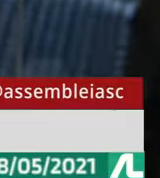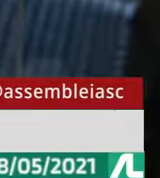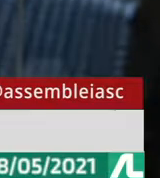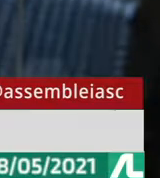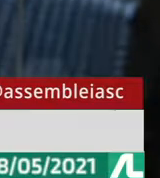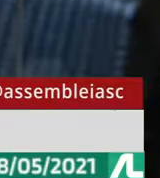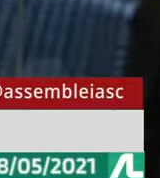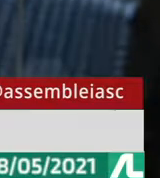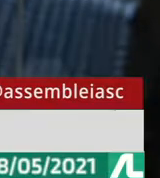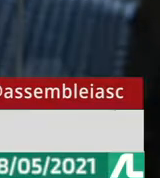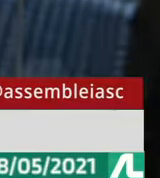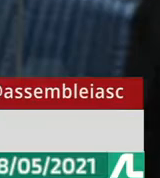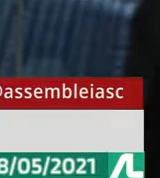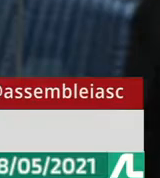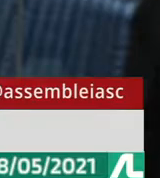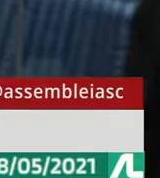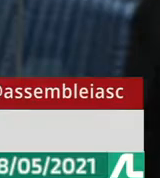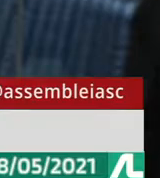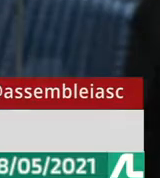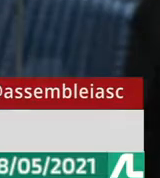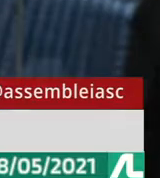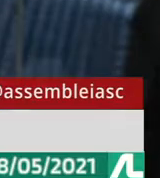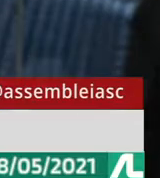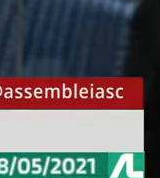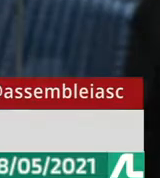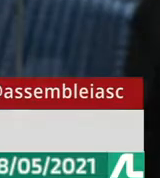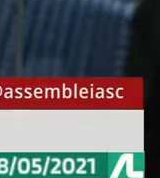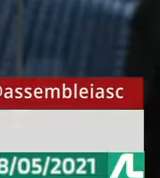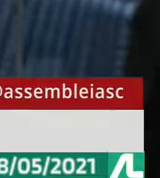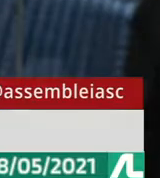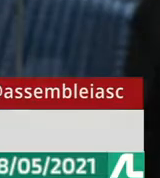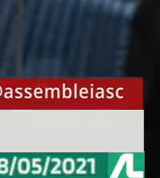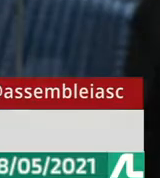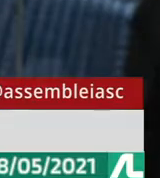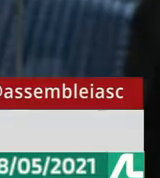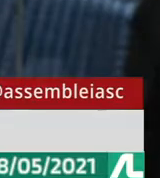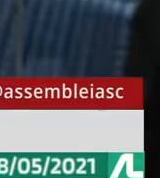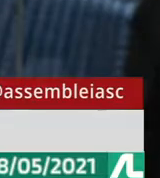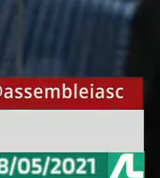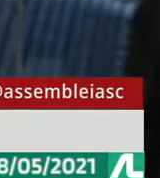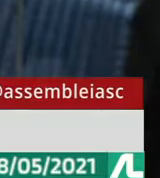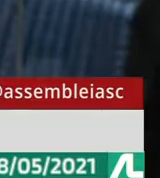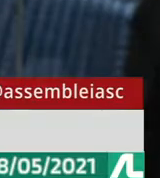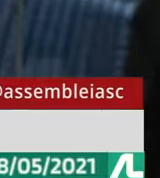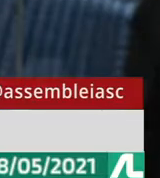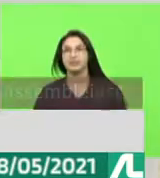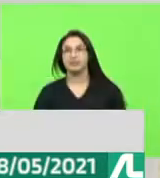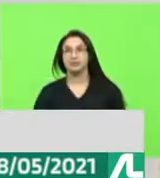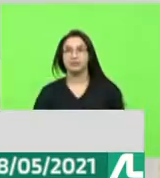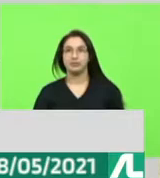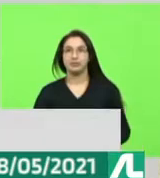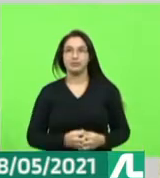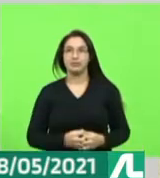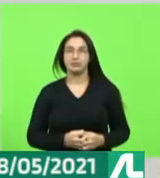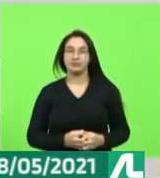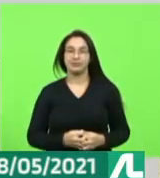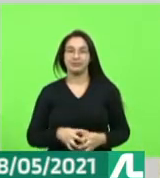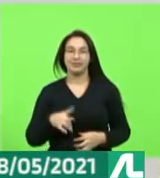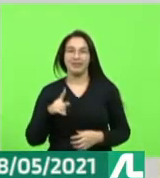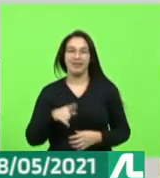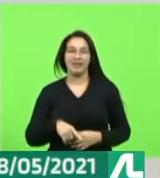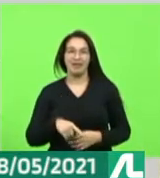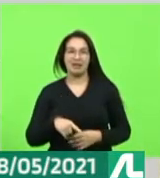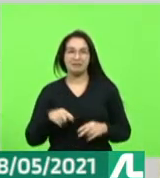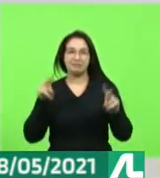deputado Silvio Drevik, em tribuna na sessão plenária de ontem pela manhã. Vamos dar uma conferida. É uma bandeira que eu